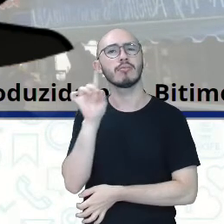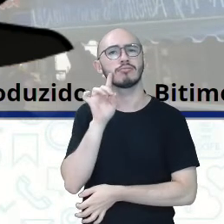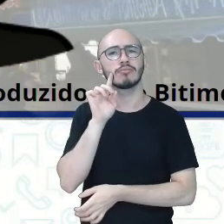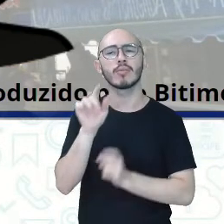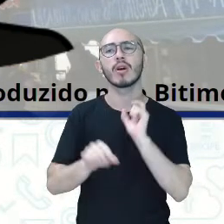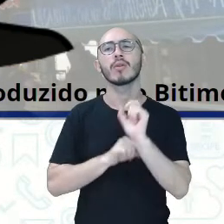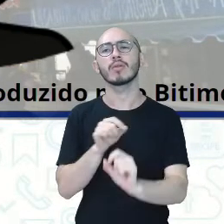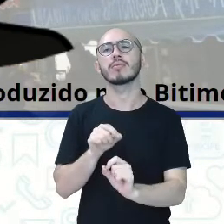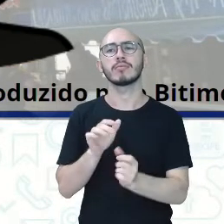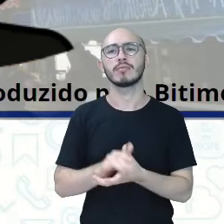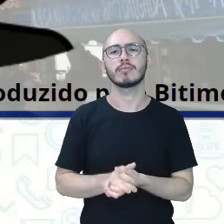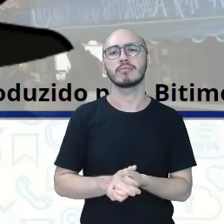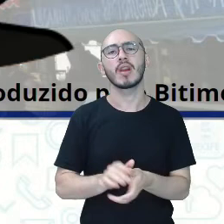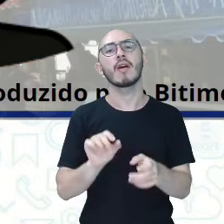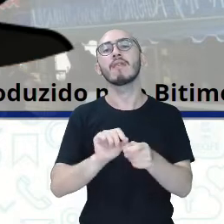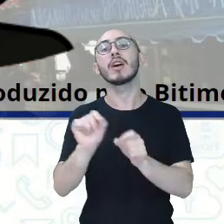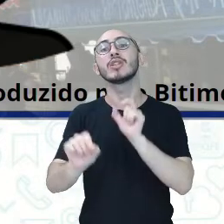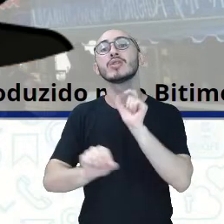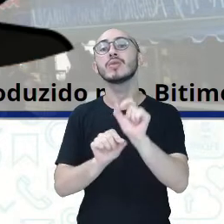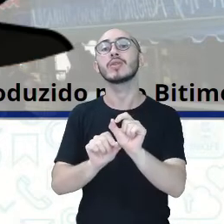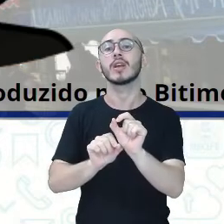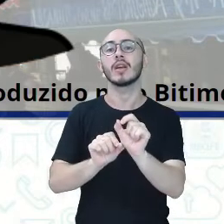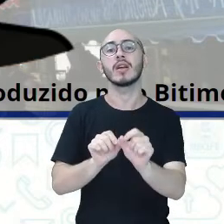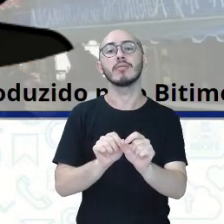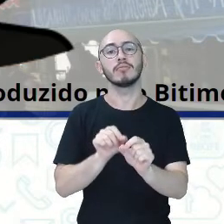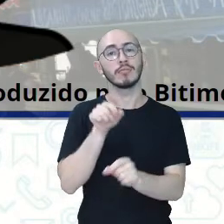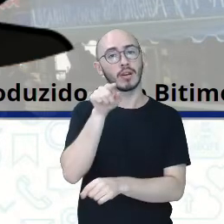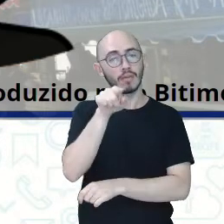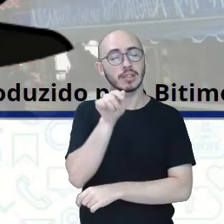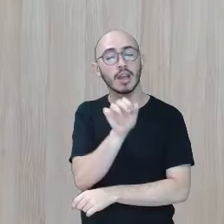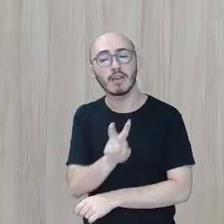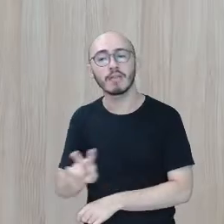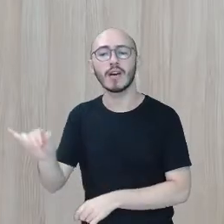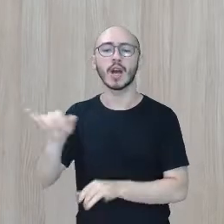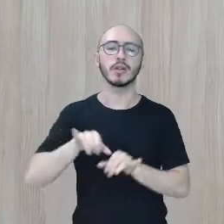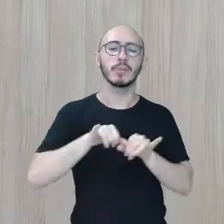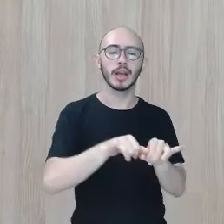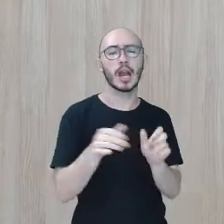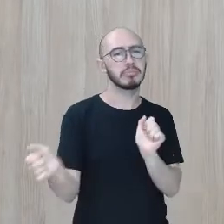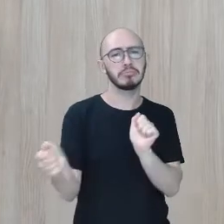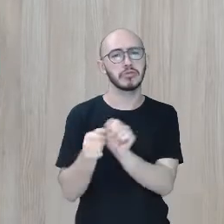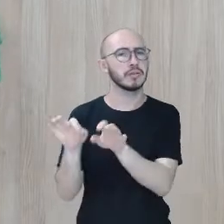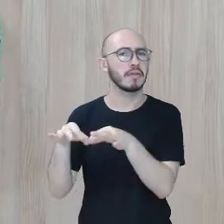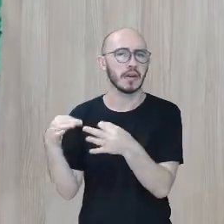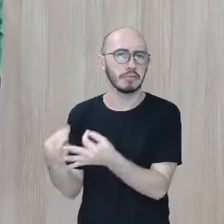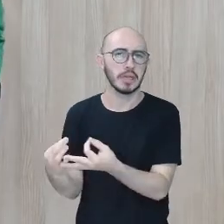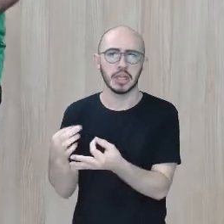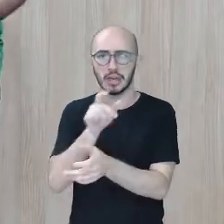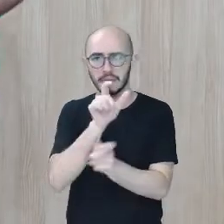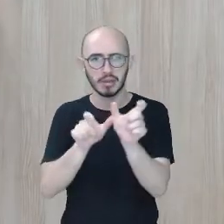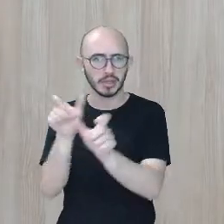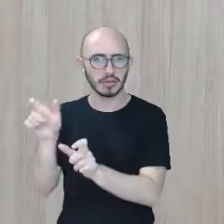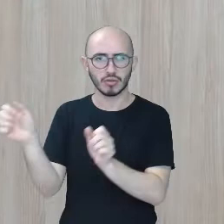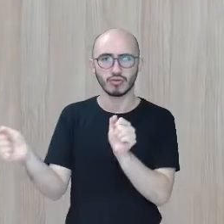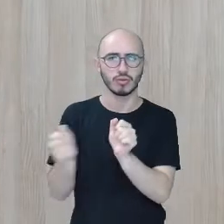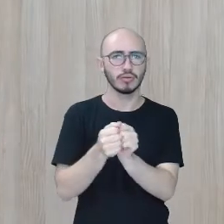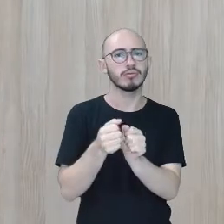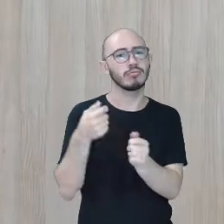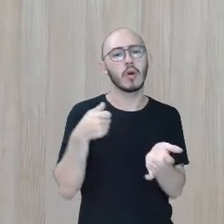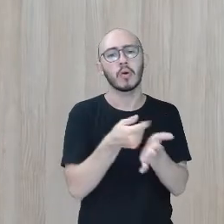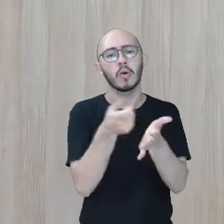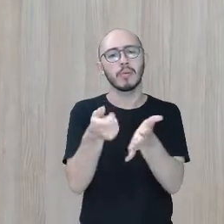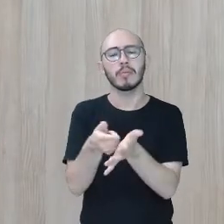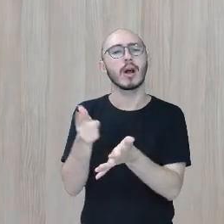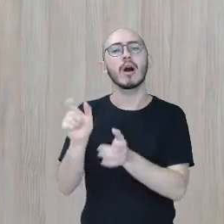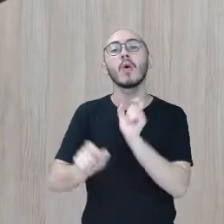que é que você costuma fazer por lá? Quando você vai, vamos imaginar, você vai com seu pai, com sua mãe fazer compras no mercado público. O que é